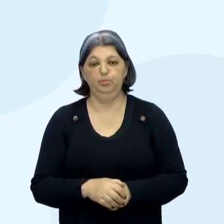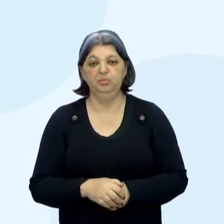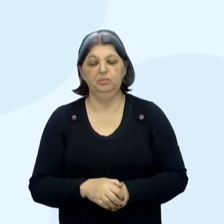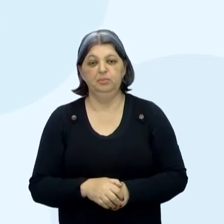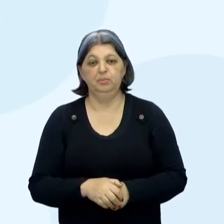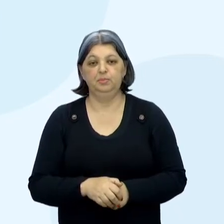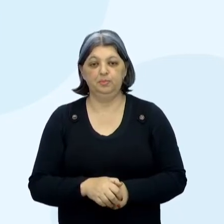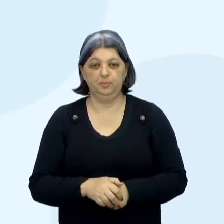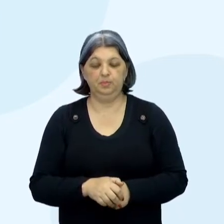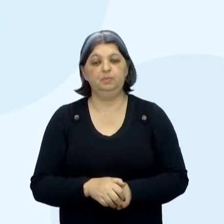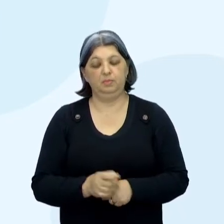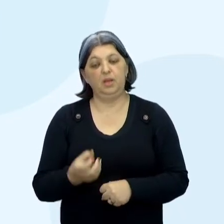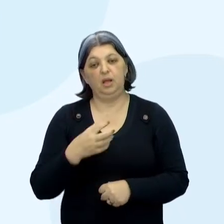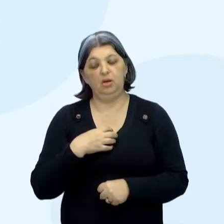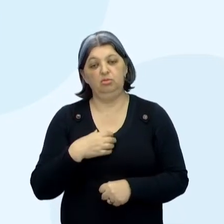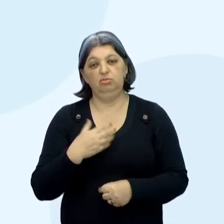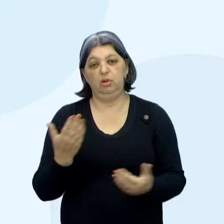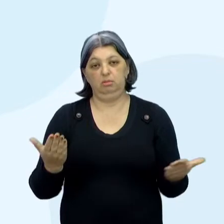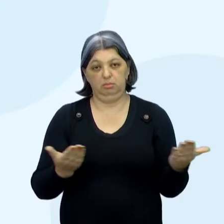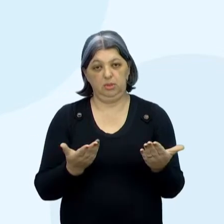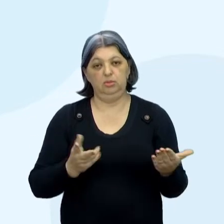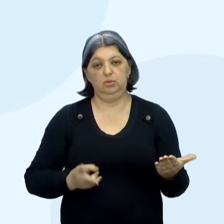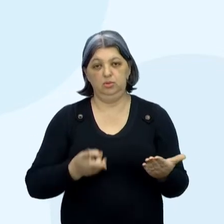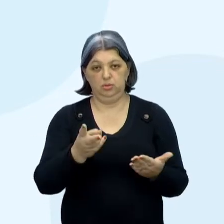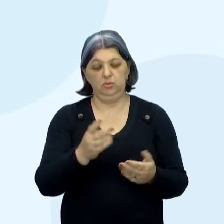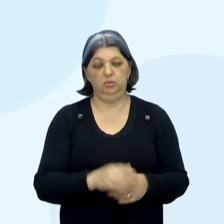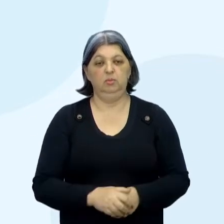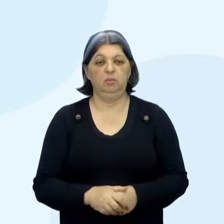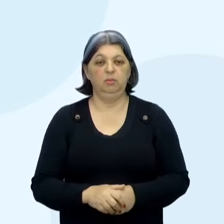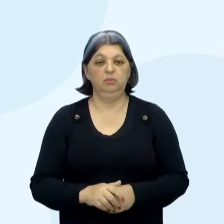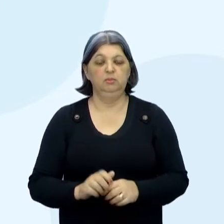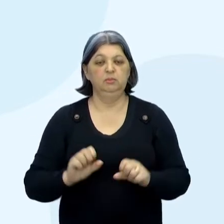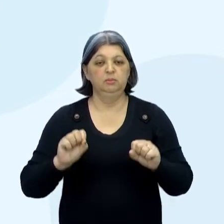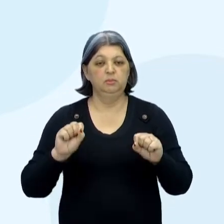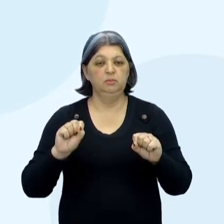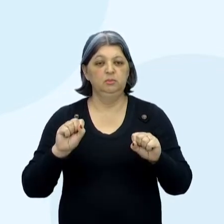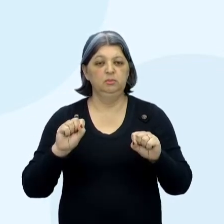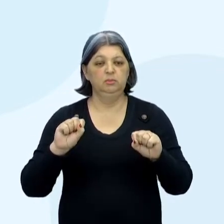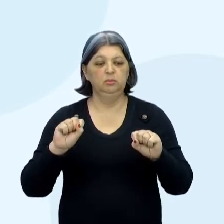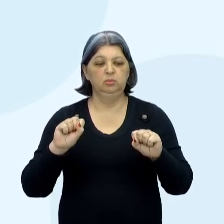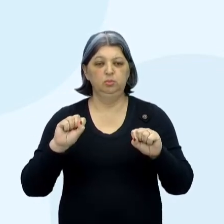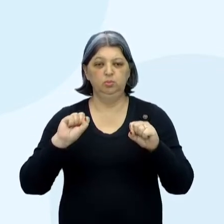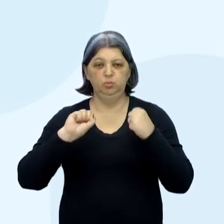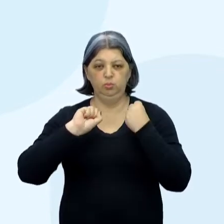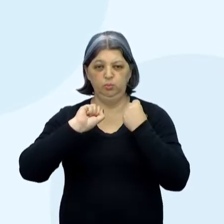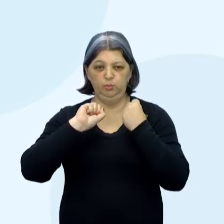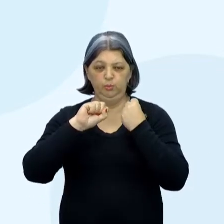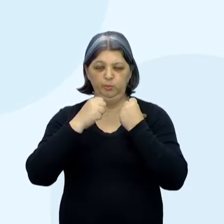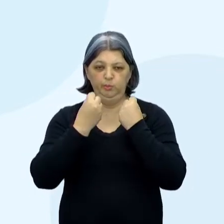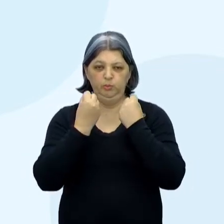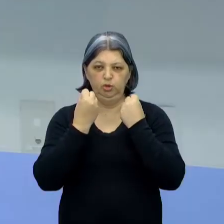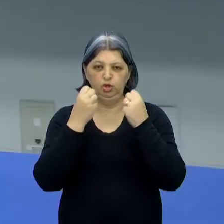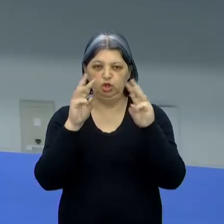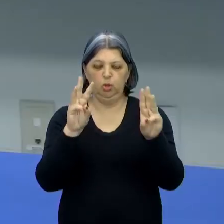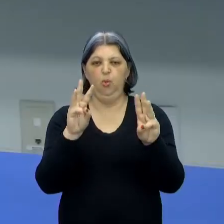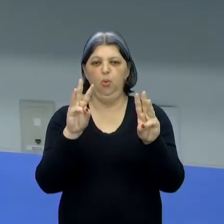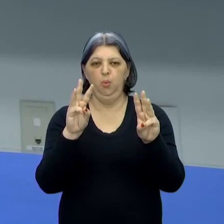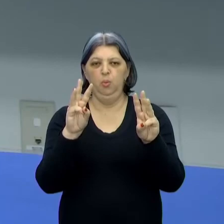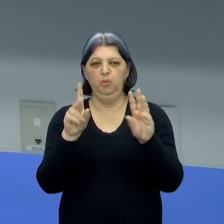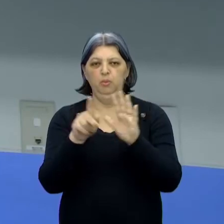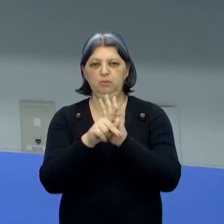ser, então, nesse formato, grandes espetáculos midiáticos, né? São grandes